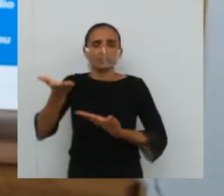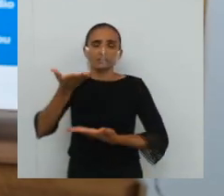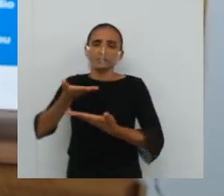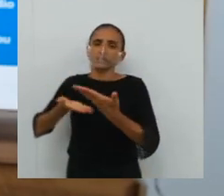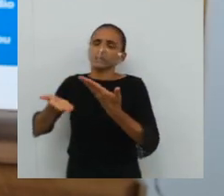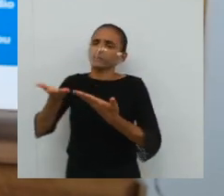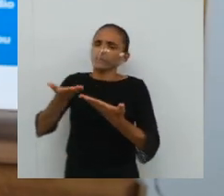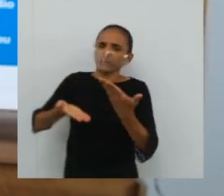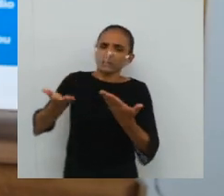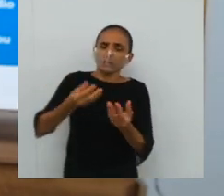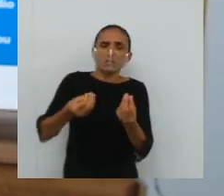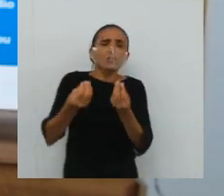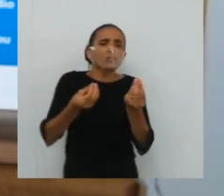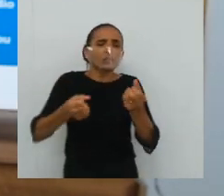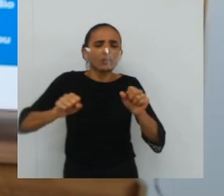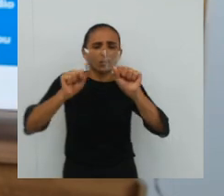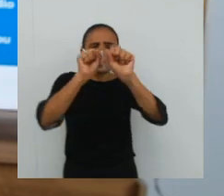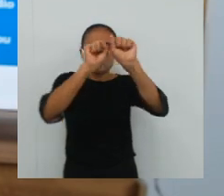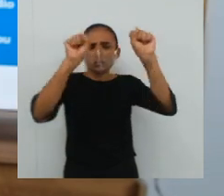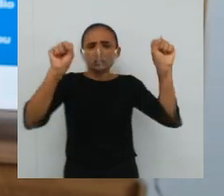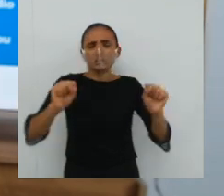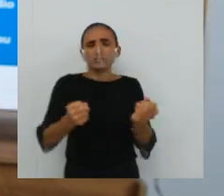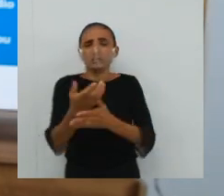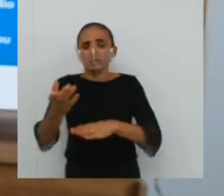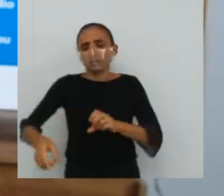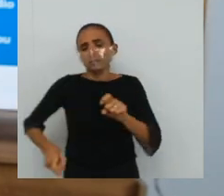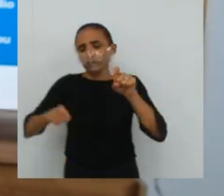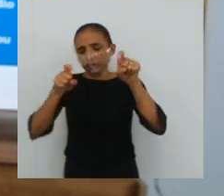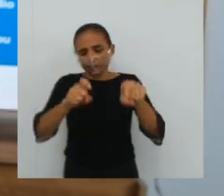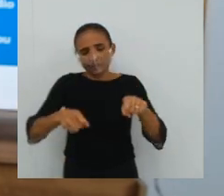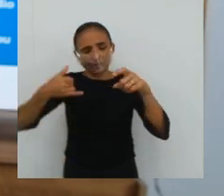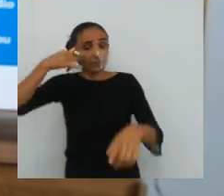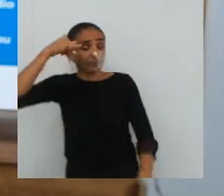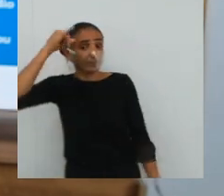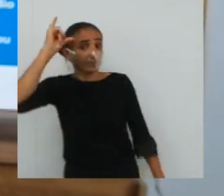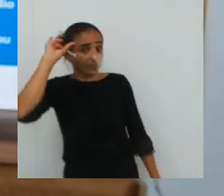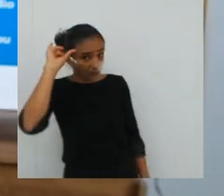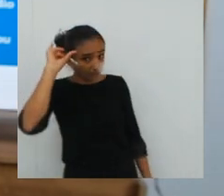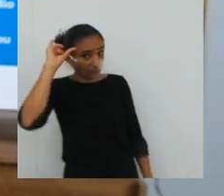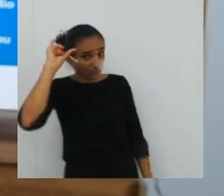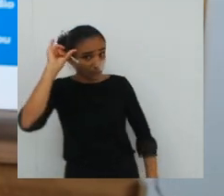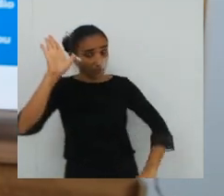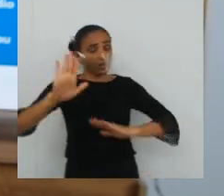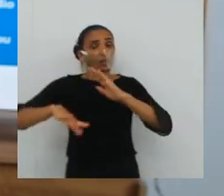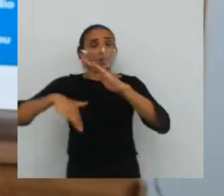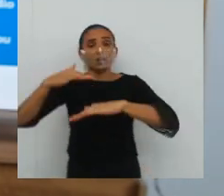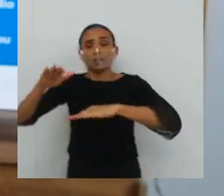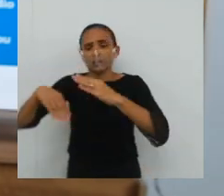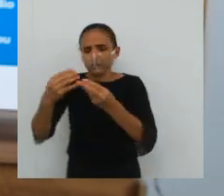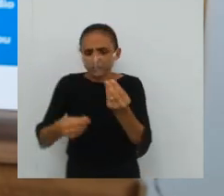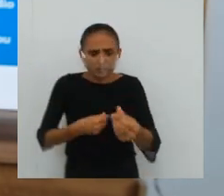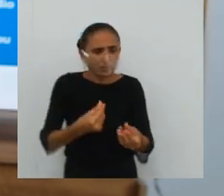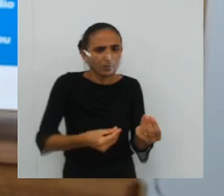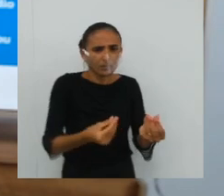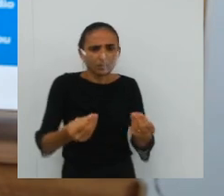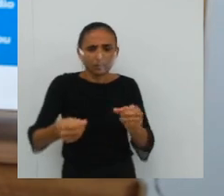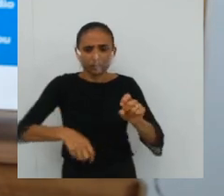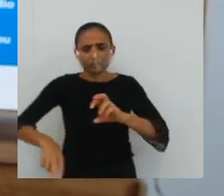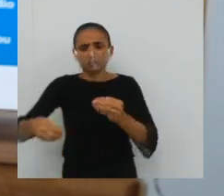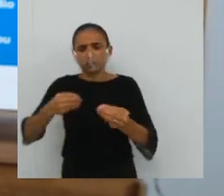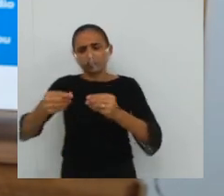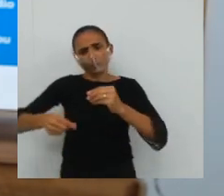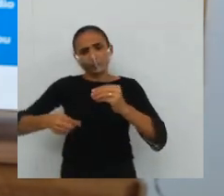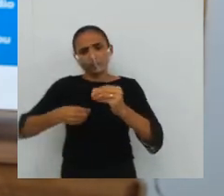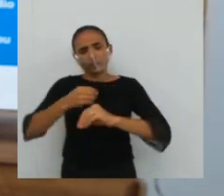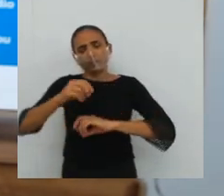produção agrícola no campo? Tá? E aí nós temos a produção, que é aquele que produz, não é o produto em